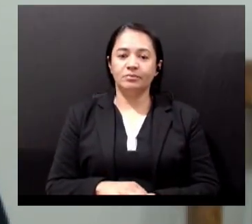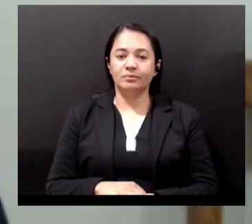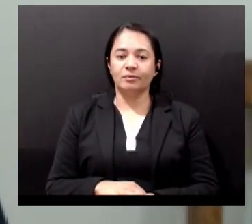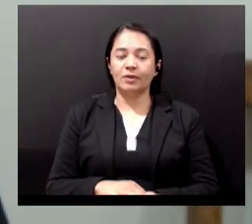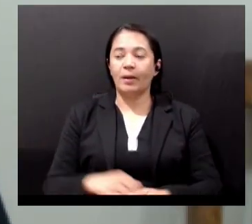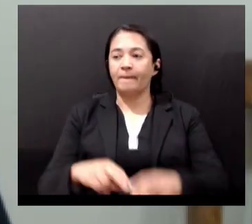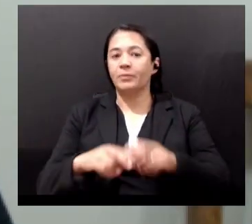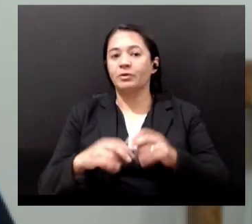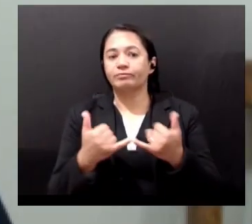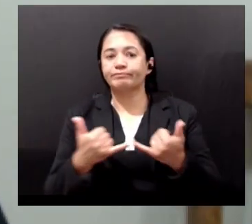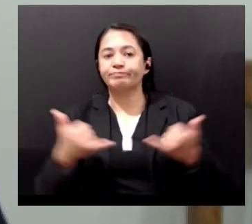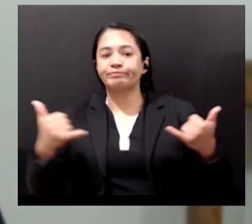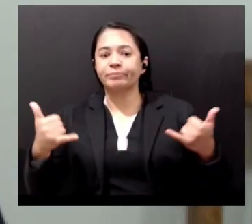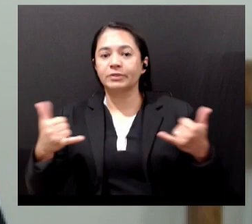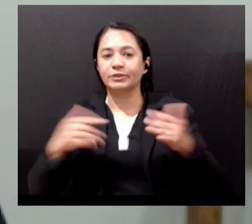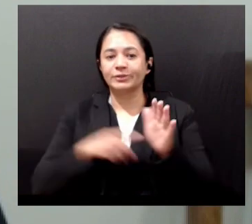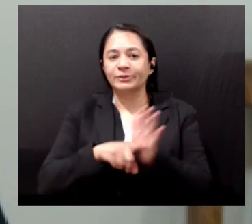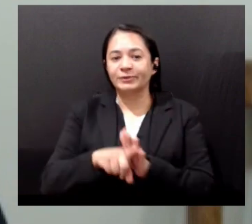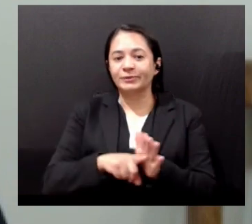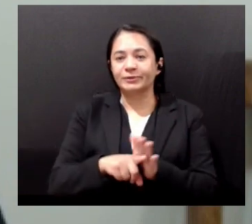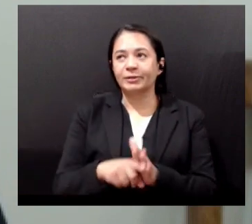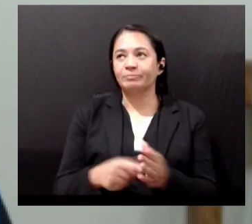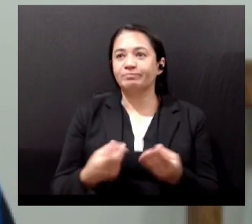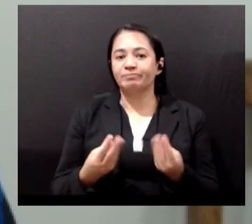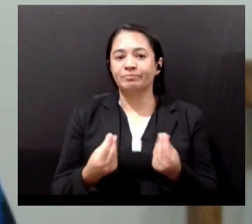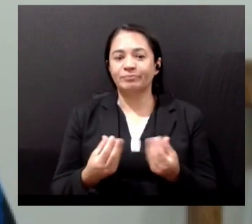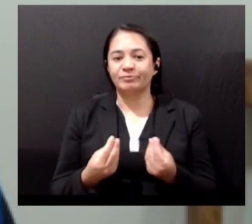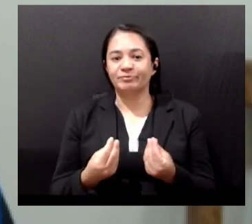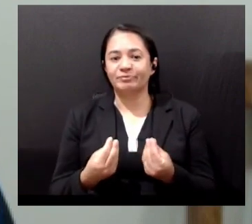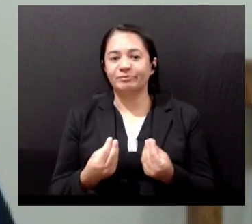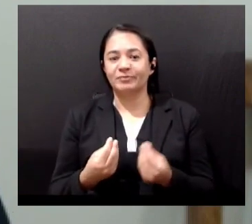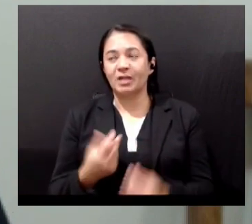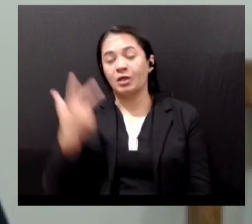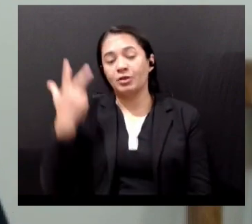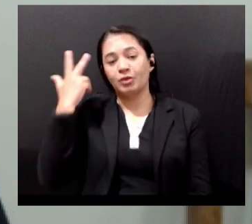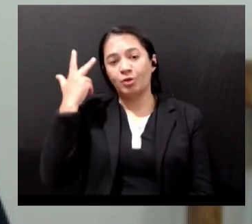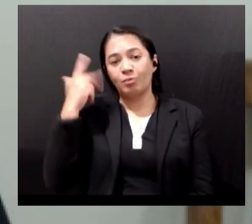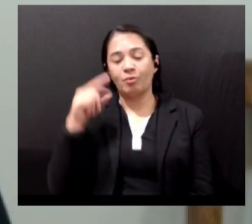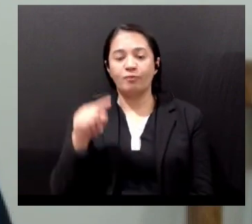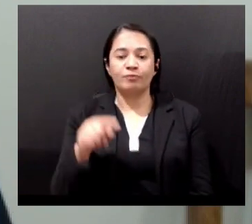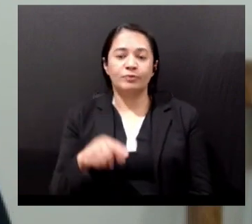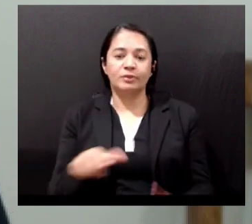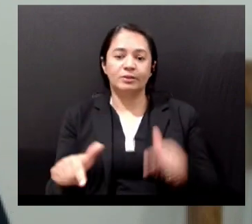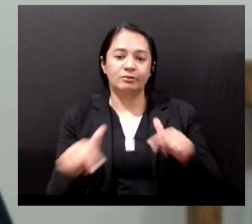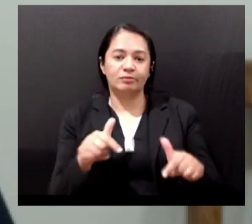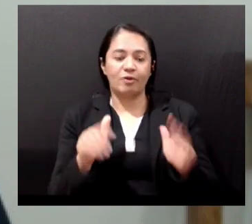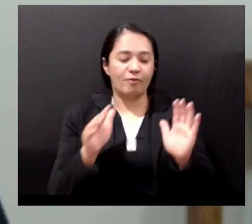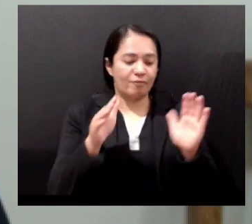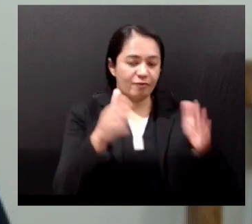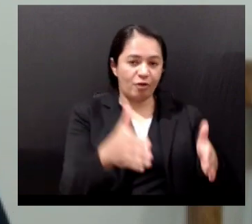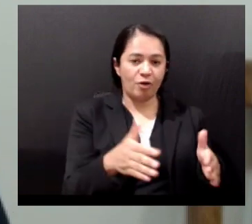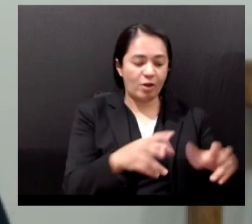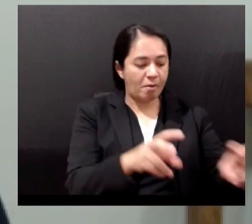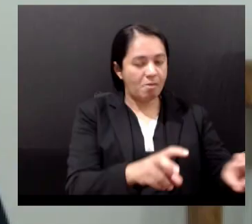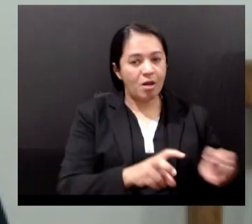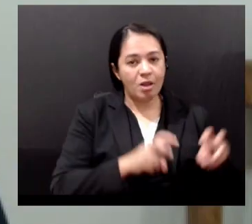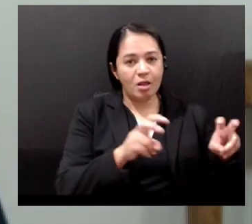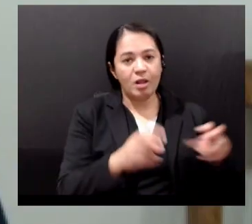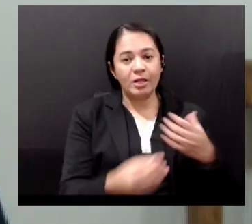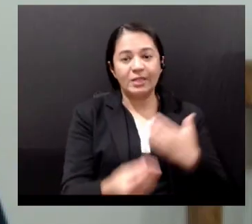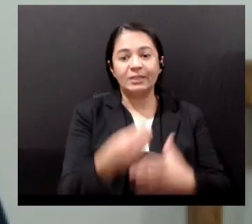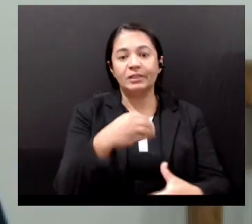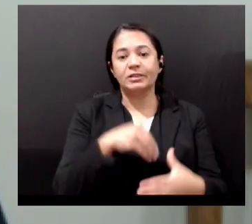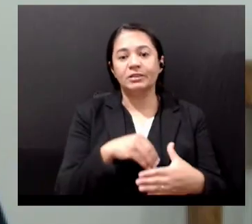as linhas de pesquisa é até um pouco incomum você ter trabalhos voltados para a